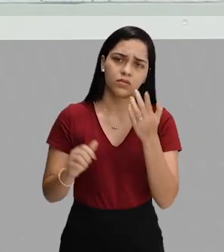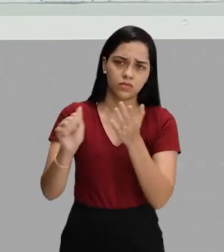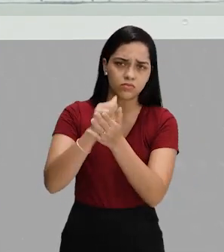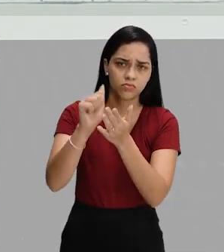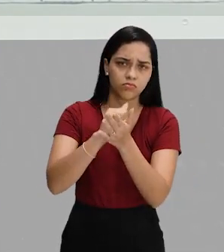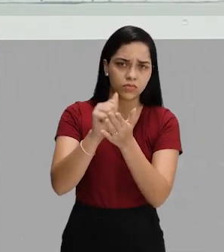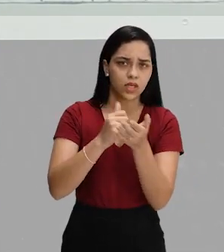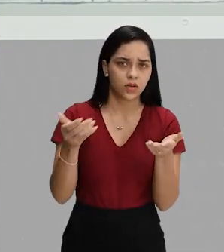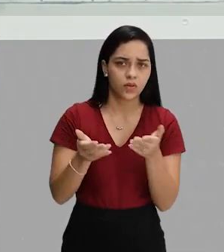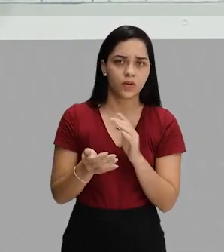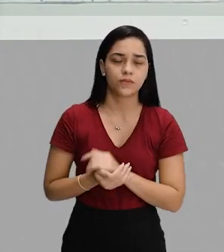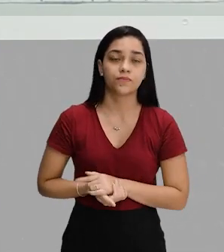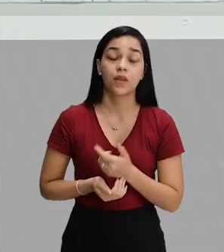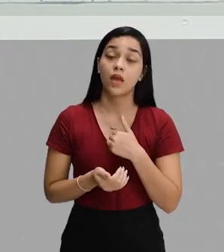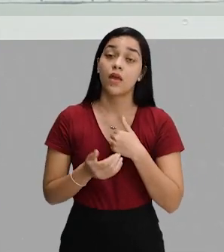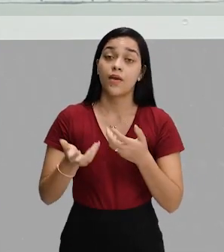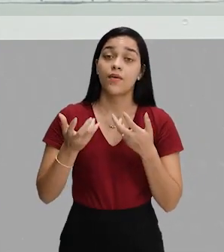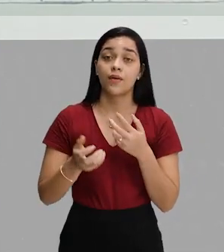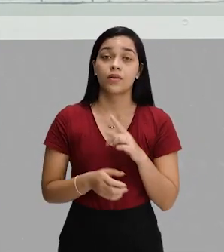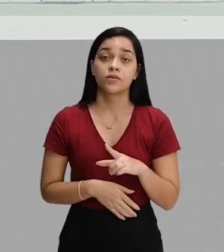aqui, ó. Eu quero escolher